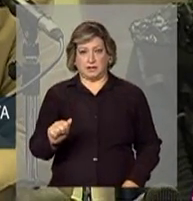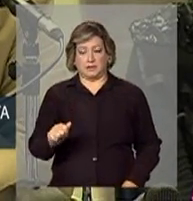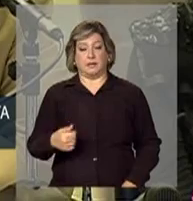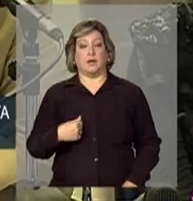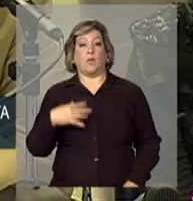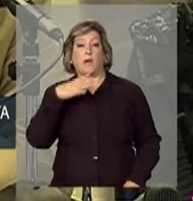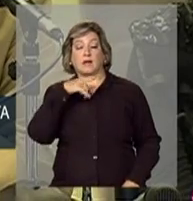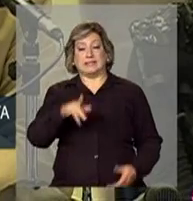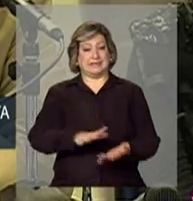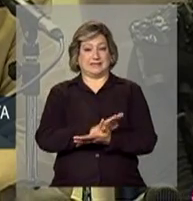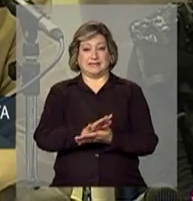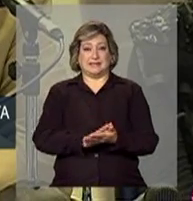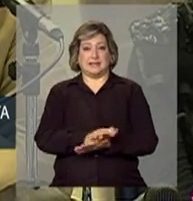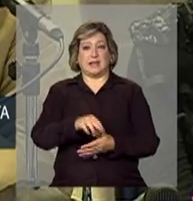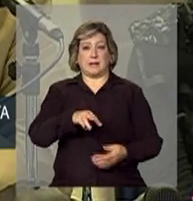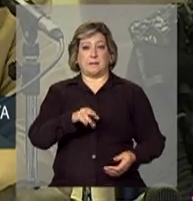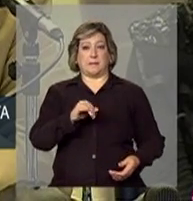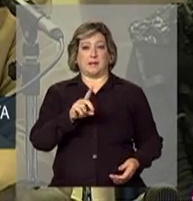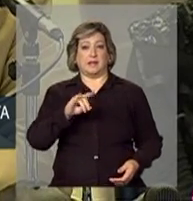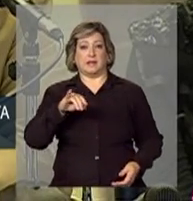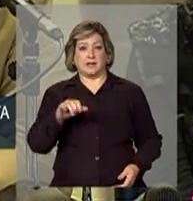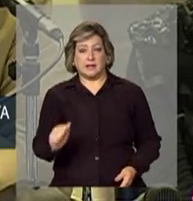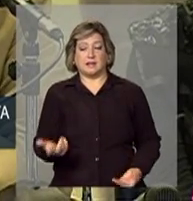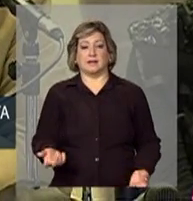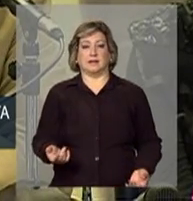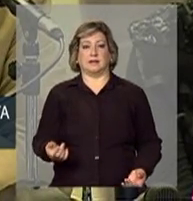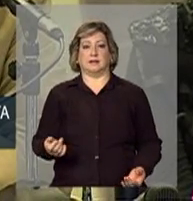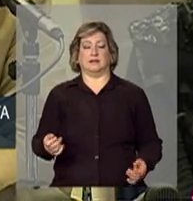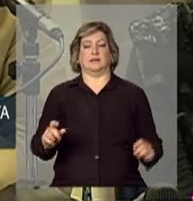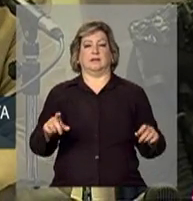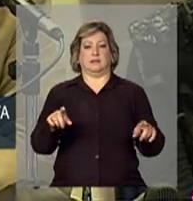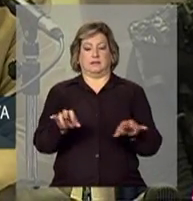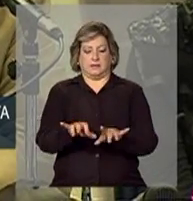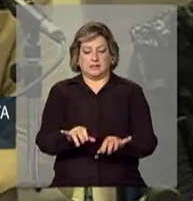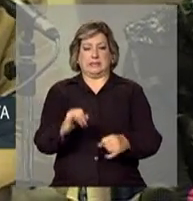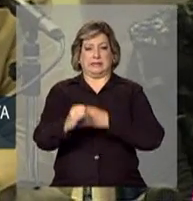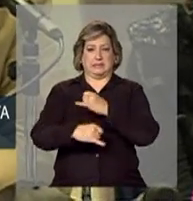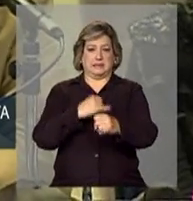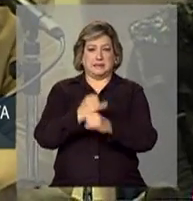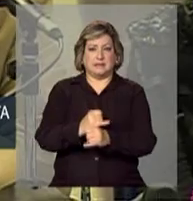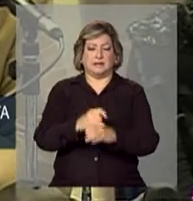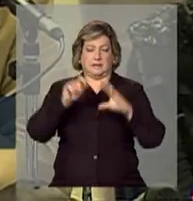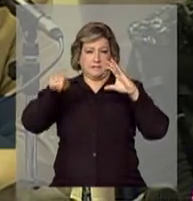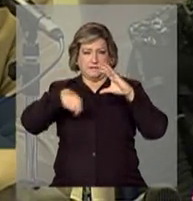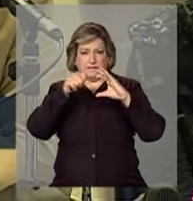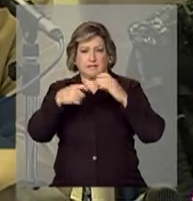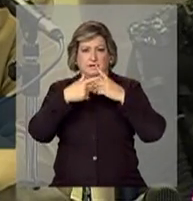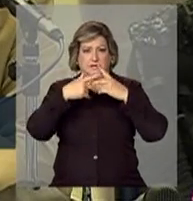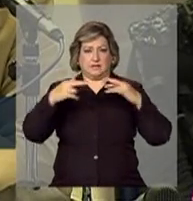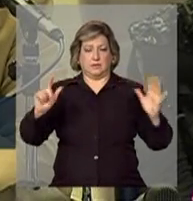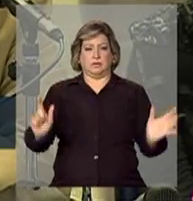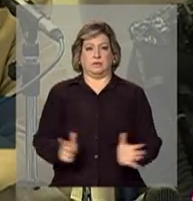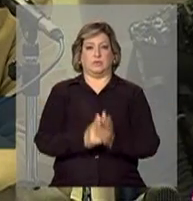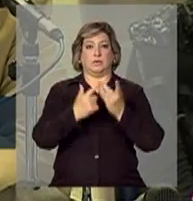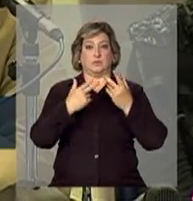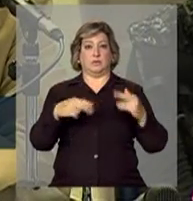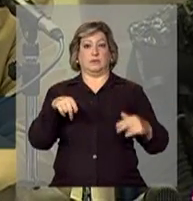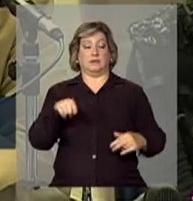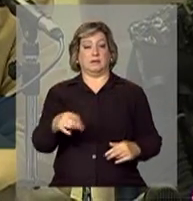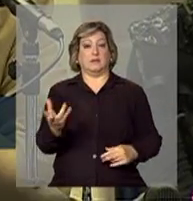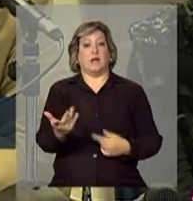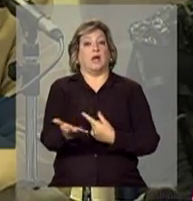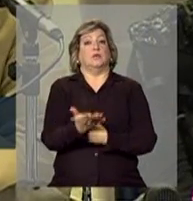a mídia, imprensa e eletrônica, sem a fantástica exposição que a mídia